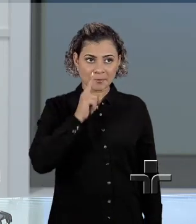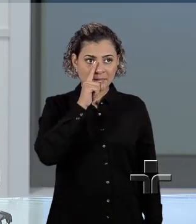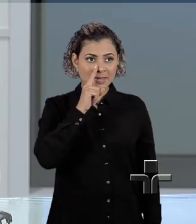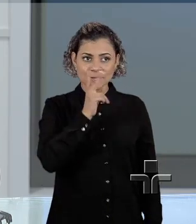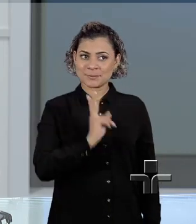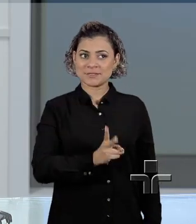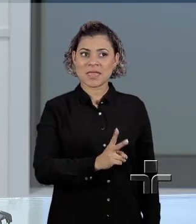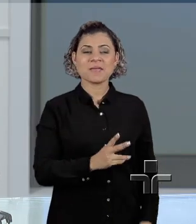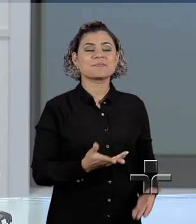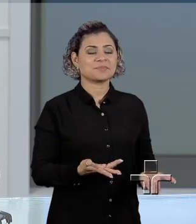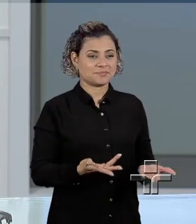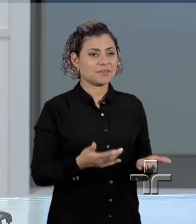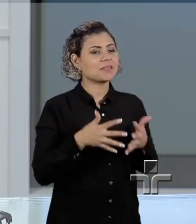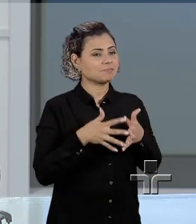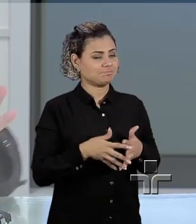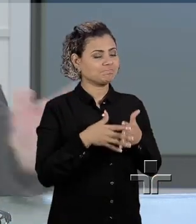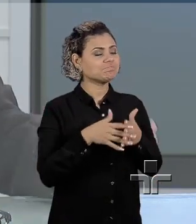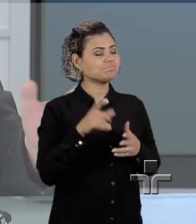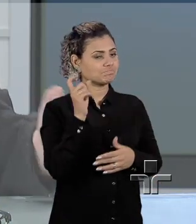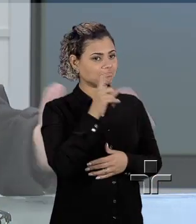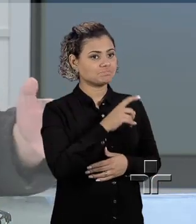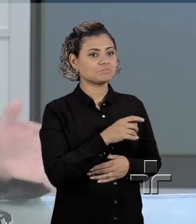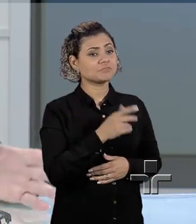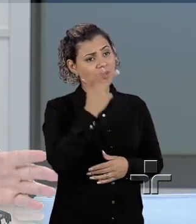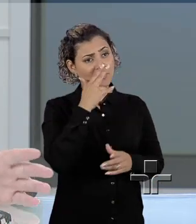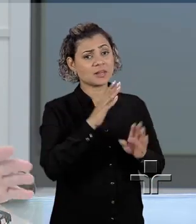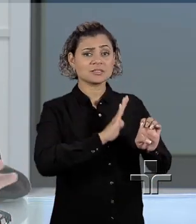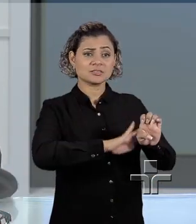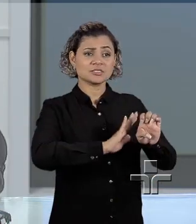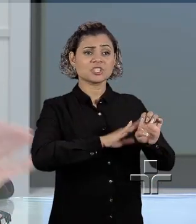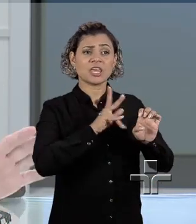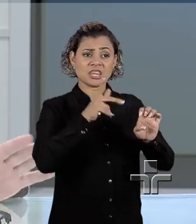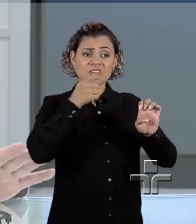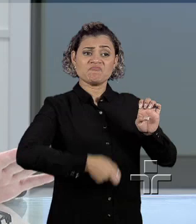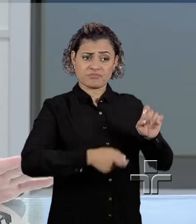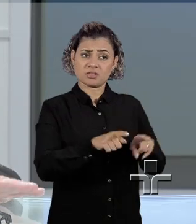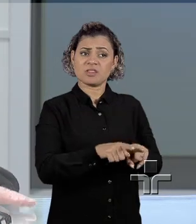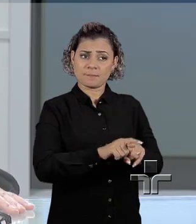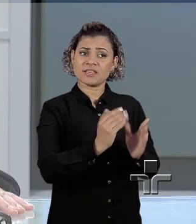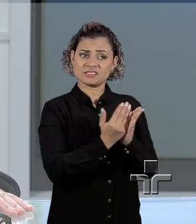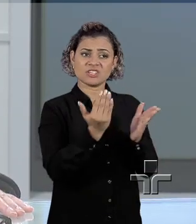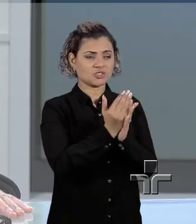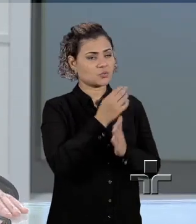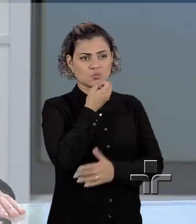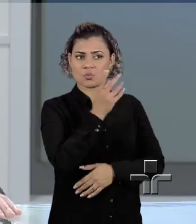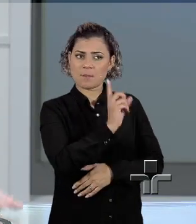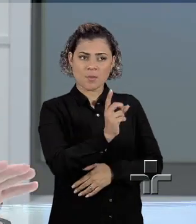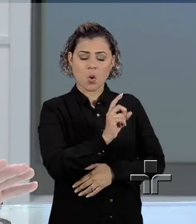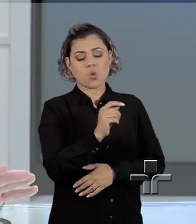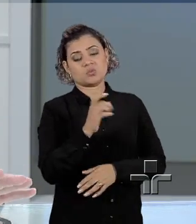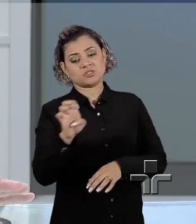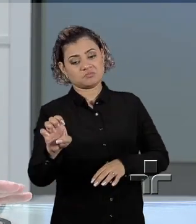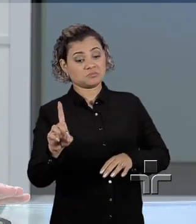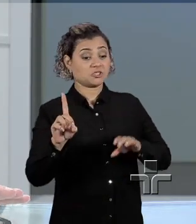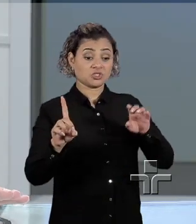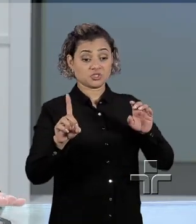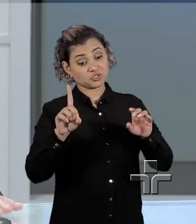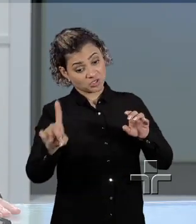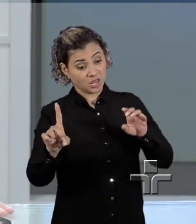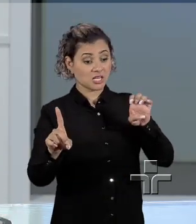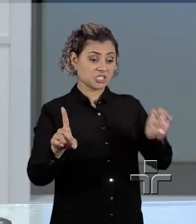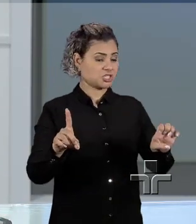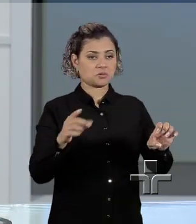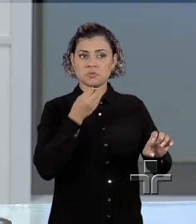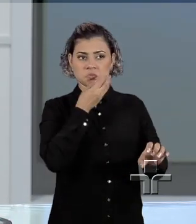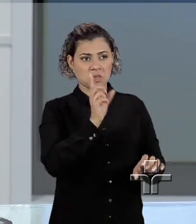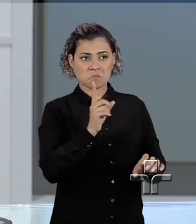uma coisa complicada no ar. Como se fosse da esquerda rosnante também. Não há nenhum critério ideológico aí. Acho